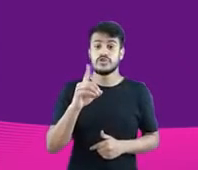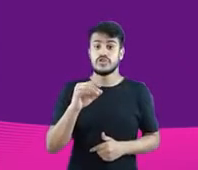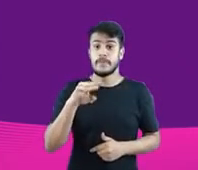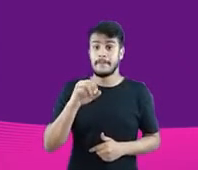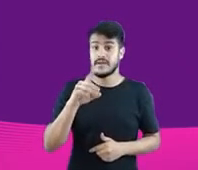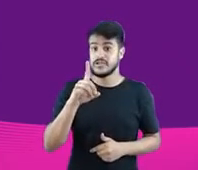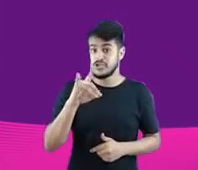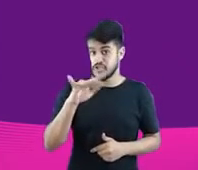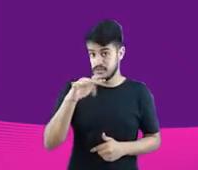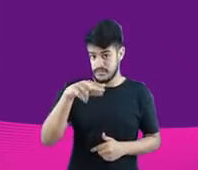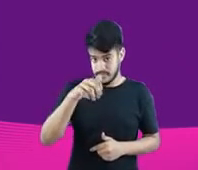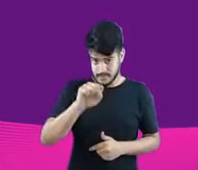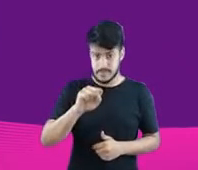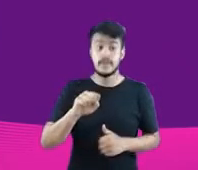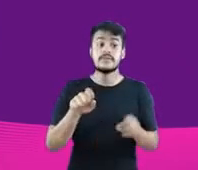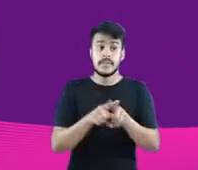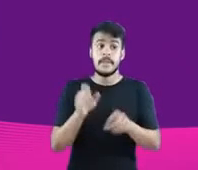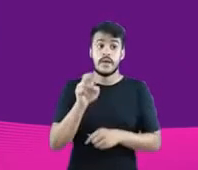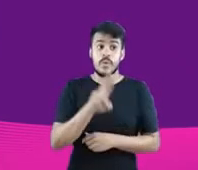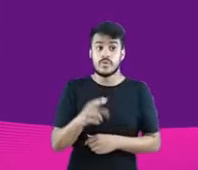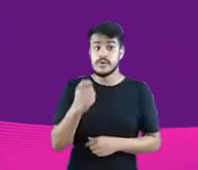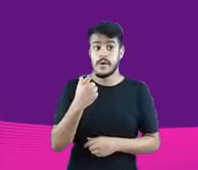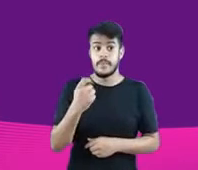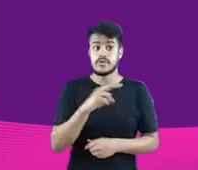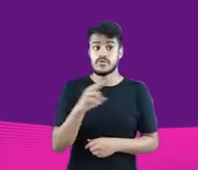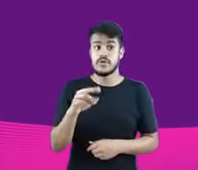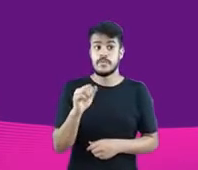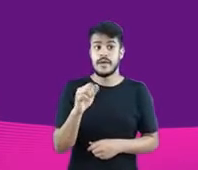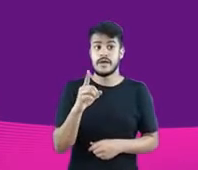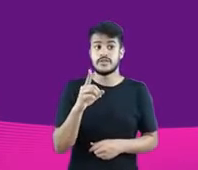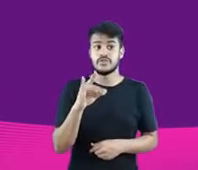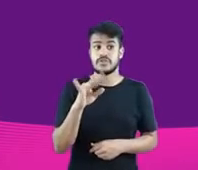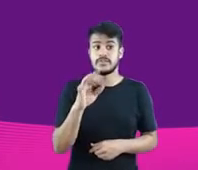a capecitabina, que é uma fluoropyrimidina oral, né?